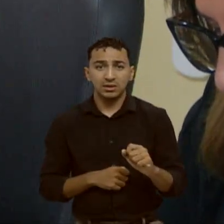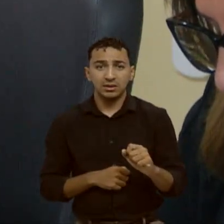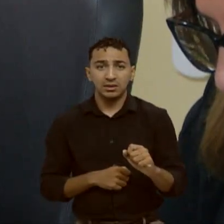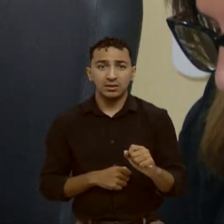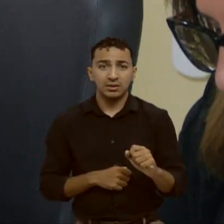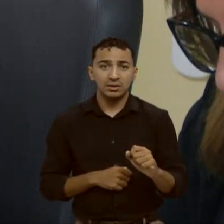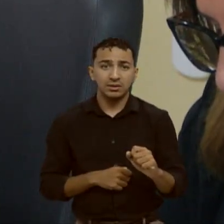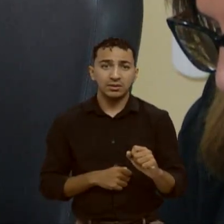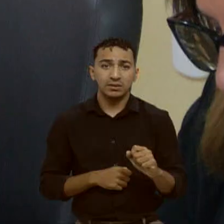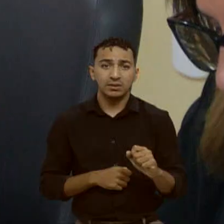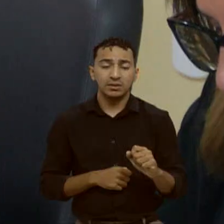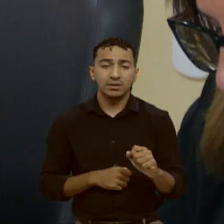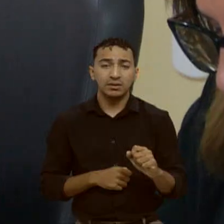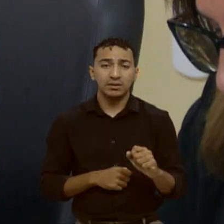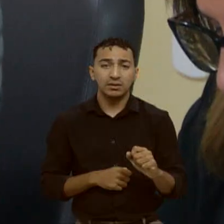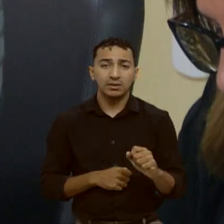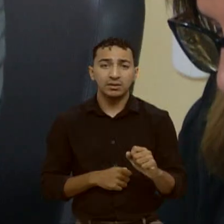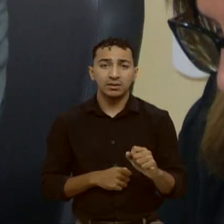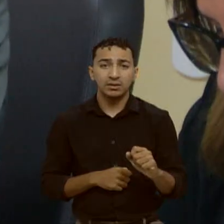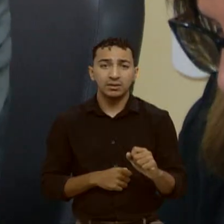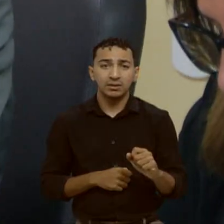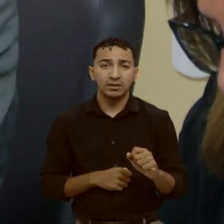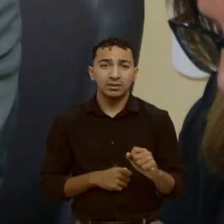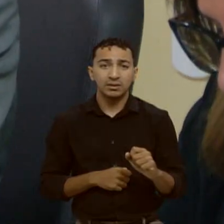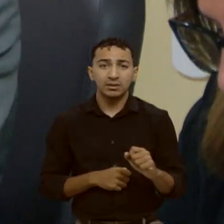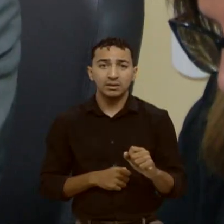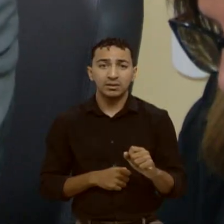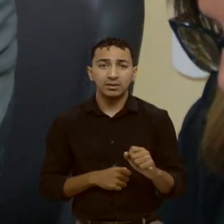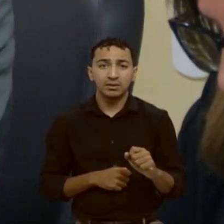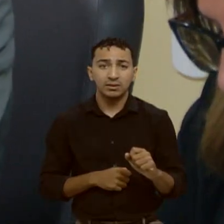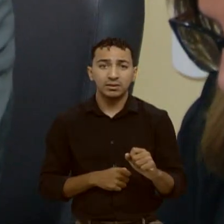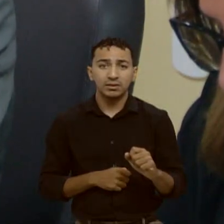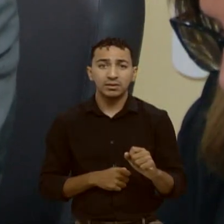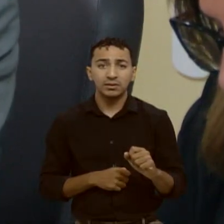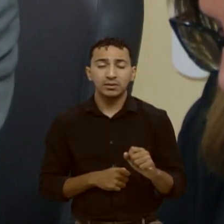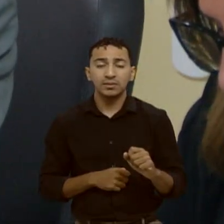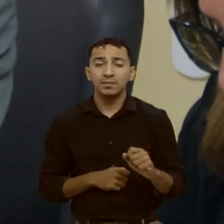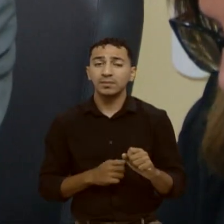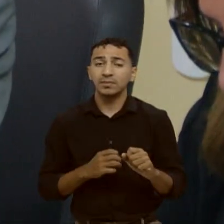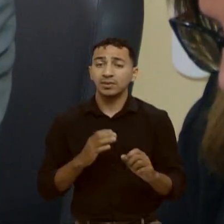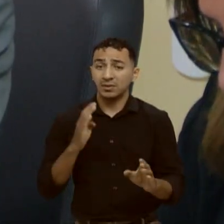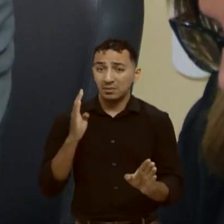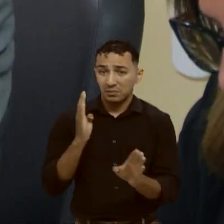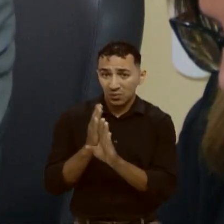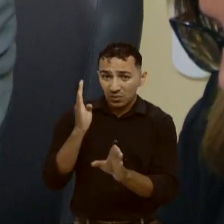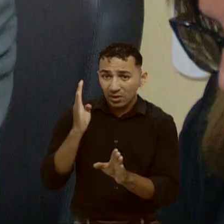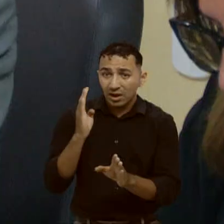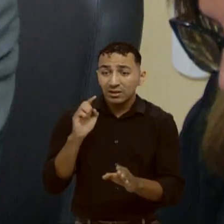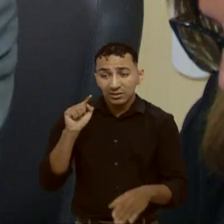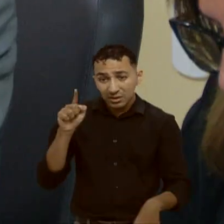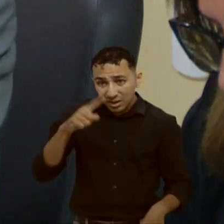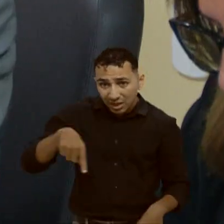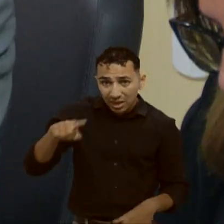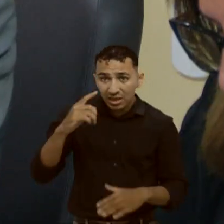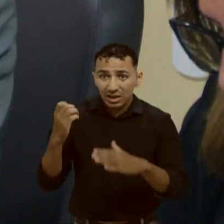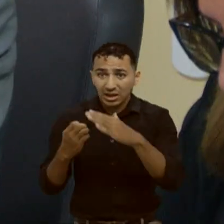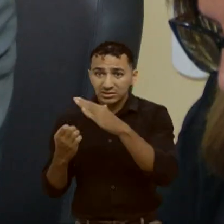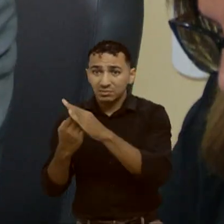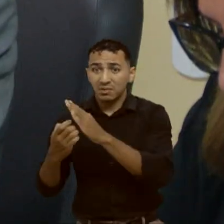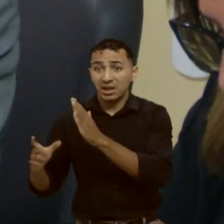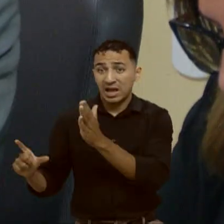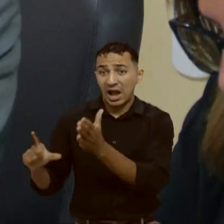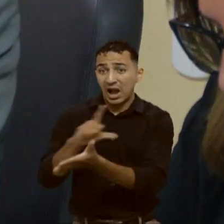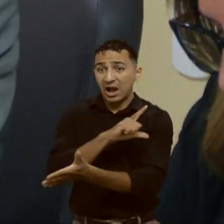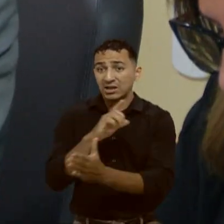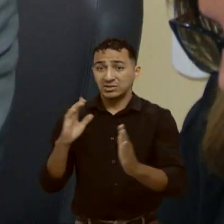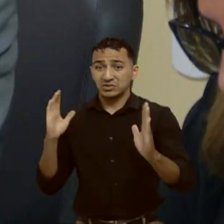fantasia nos preços para que mais à frente ela esteja naquele preço que ela realmente queria adquirir. Mas hoje, nossos consumidores,